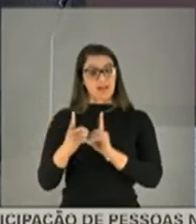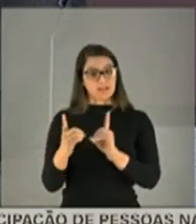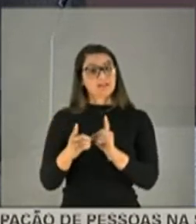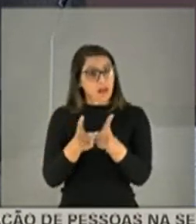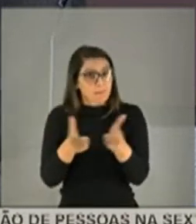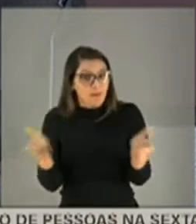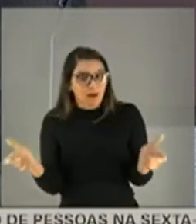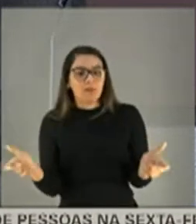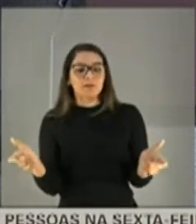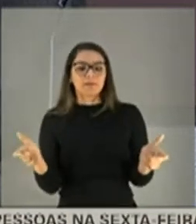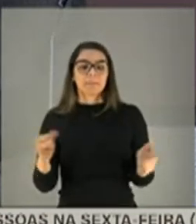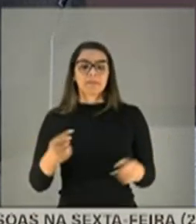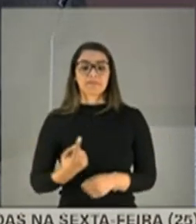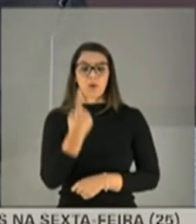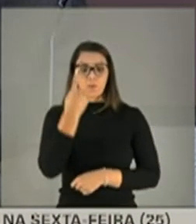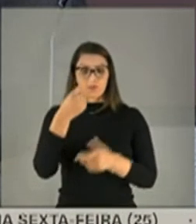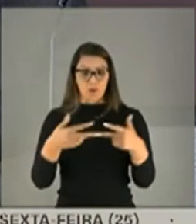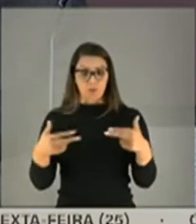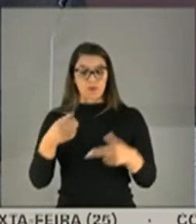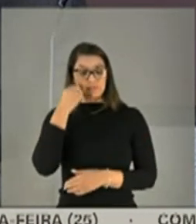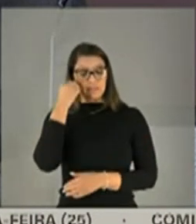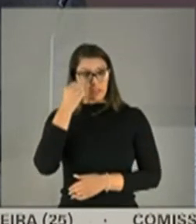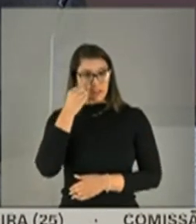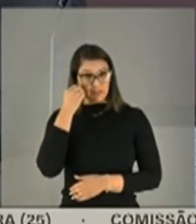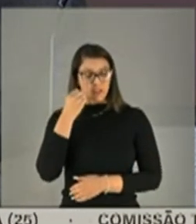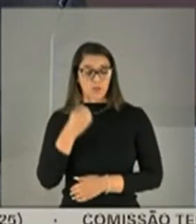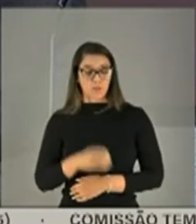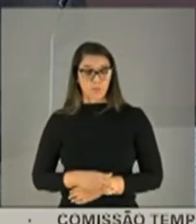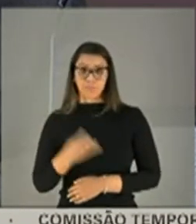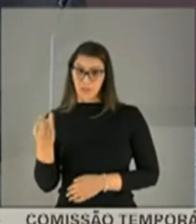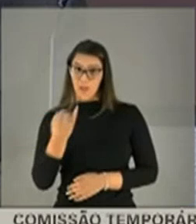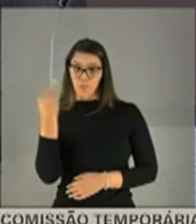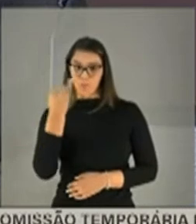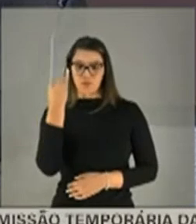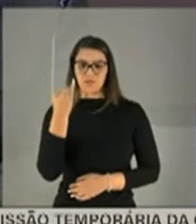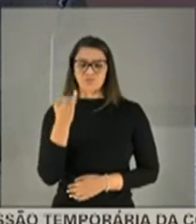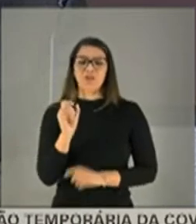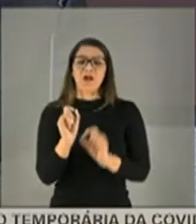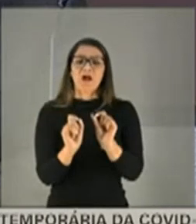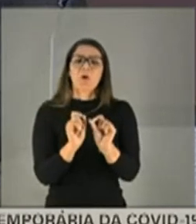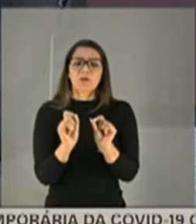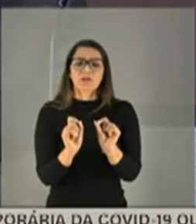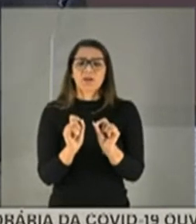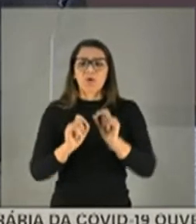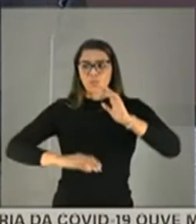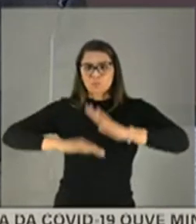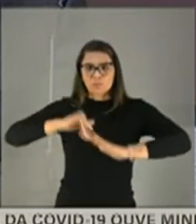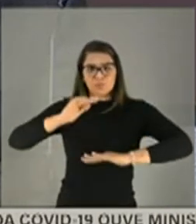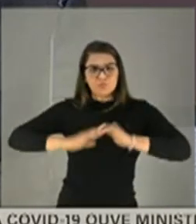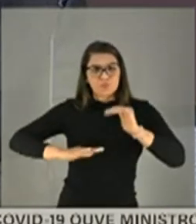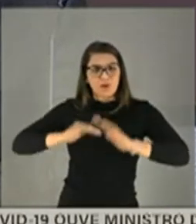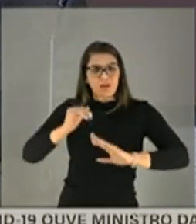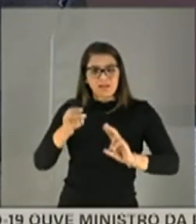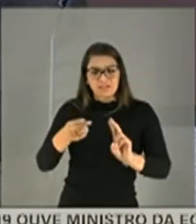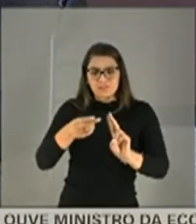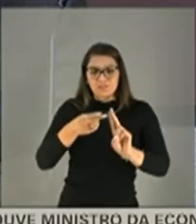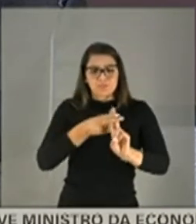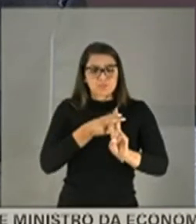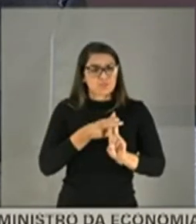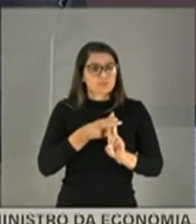população. A única questão importante, senador Girão, eu acho que o senhor vai concordar comigo, a que custo? Os profissionais do SUS estão